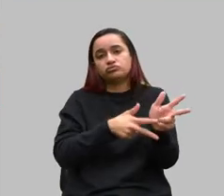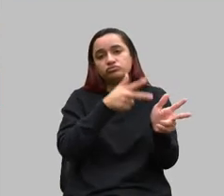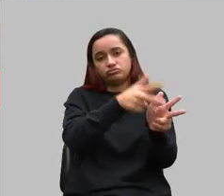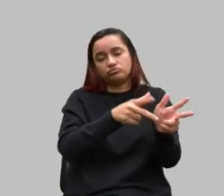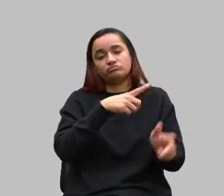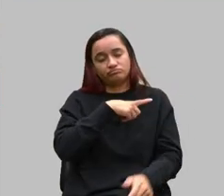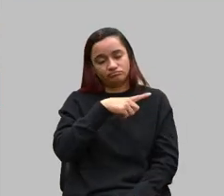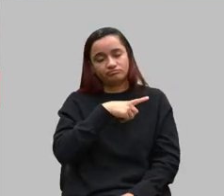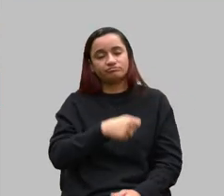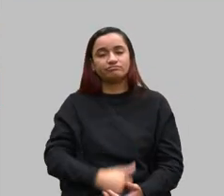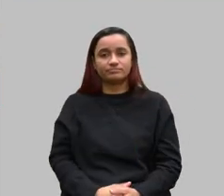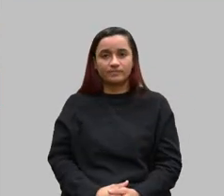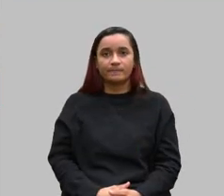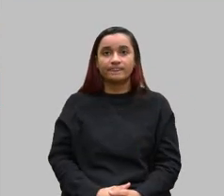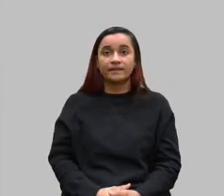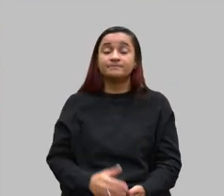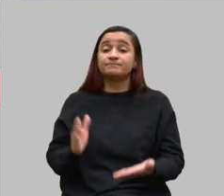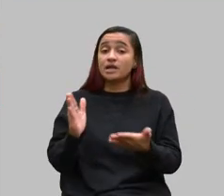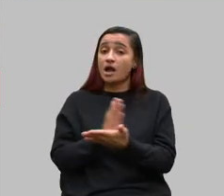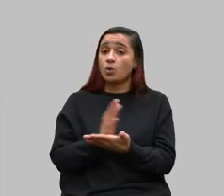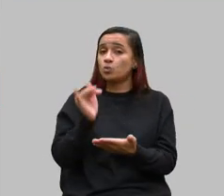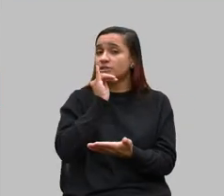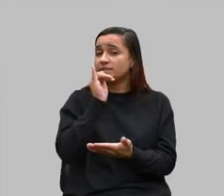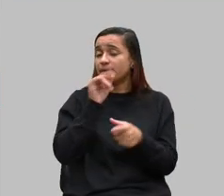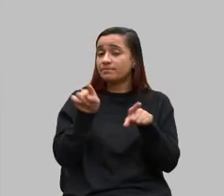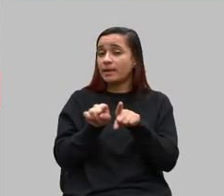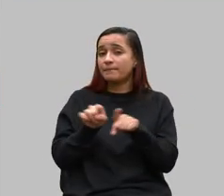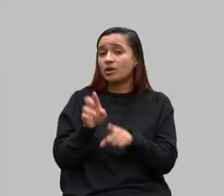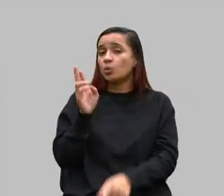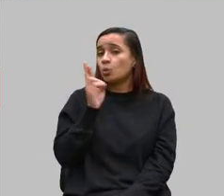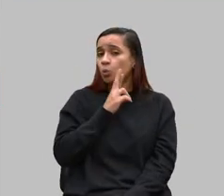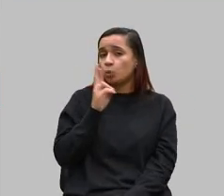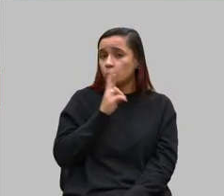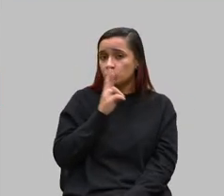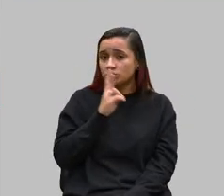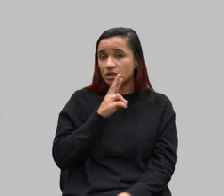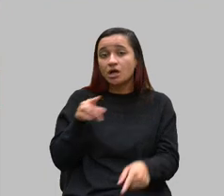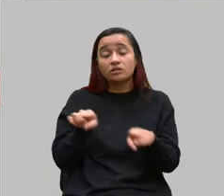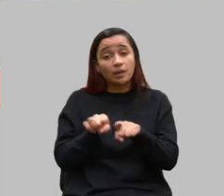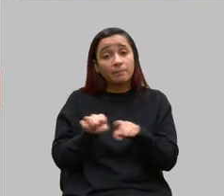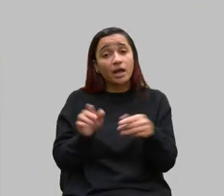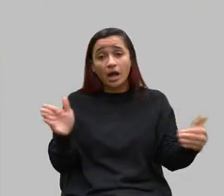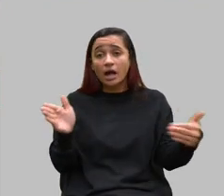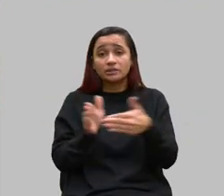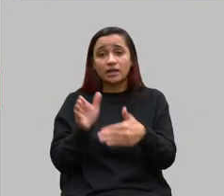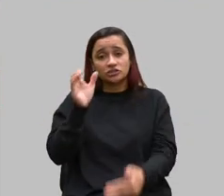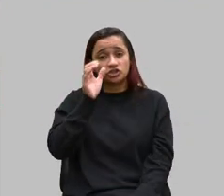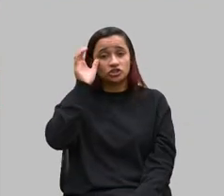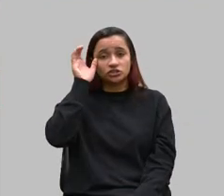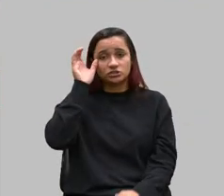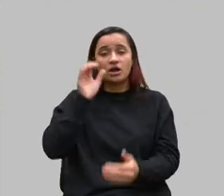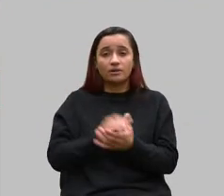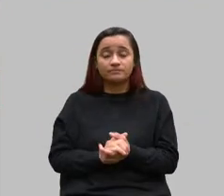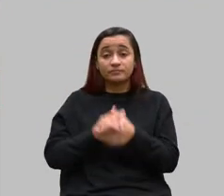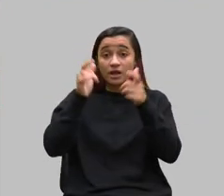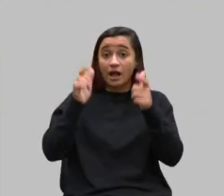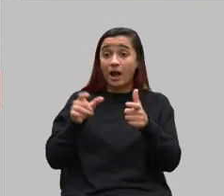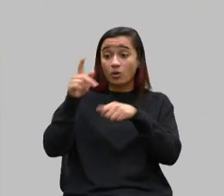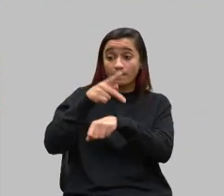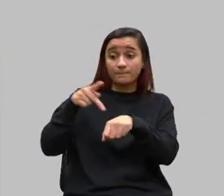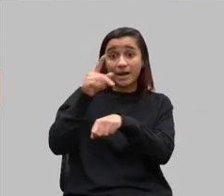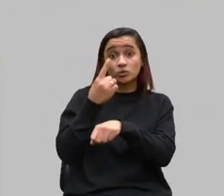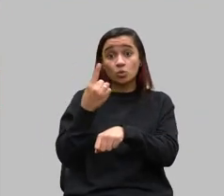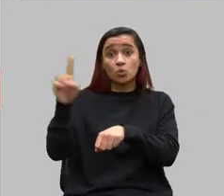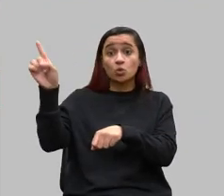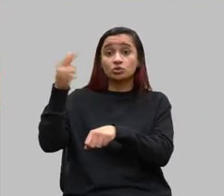eh temos alguns exemplos também na Rússia e ultimamente na China não é onde o país nos últimos 25